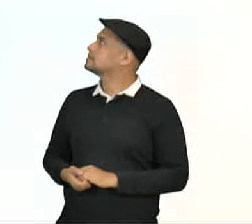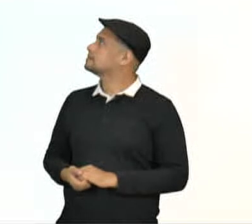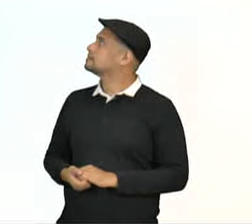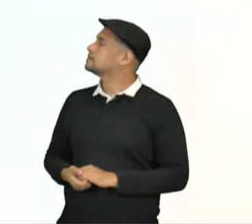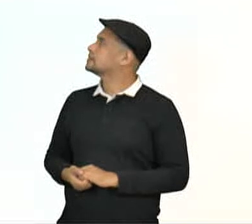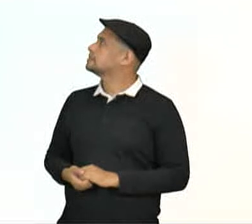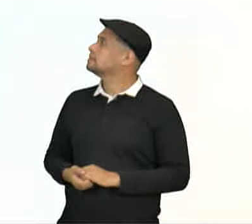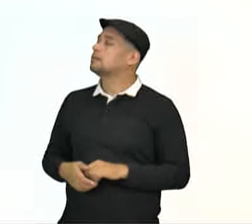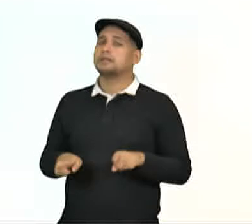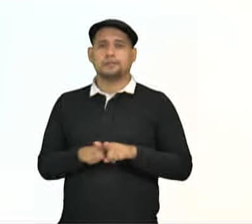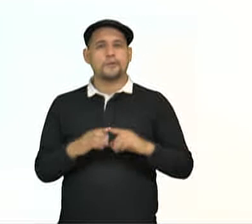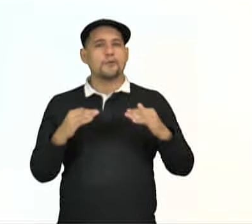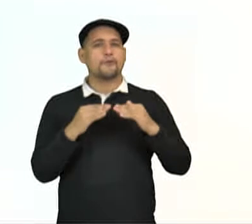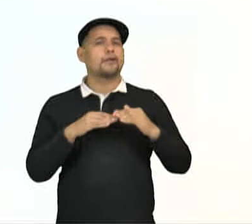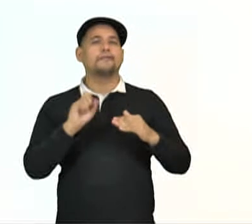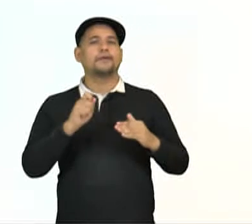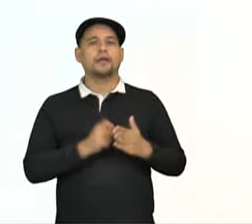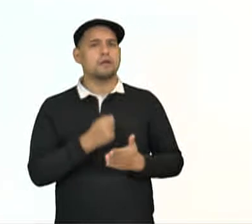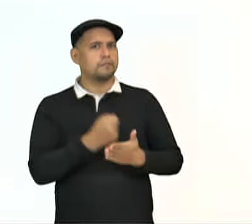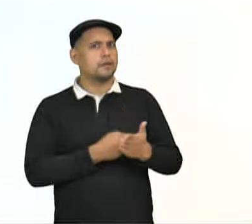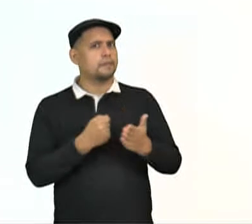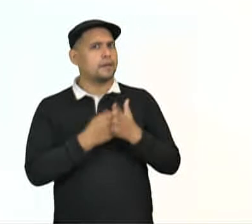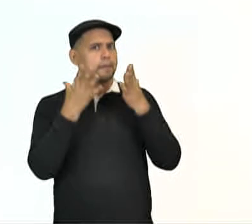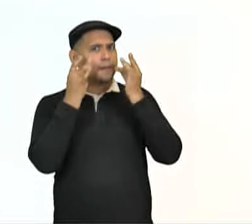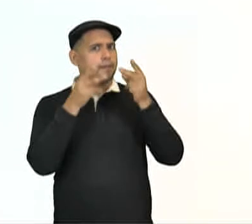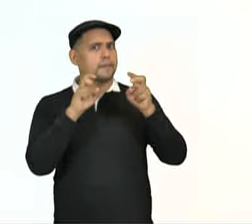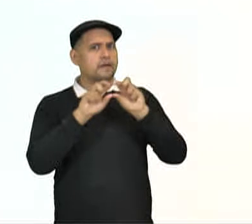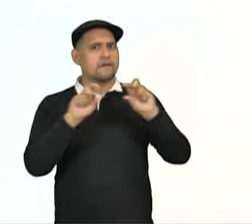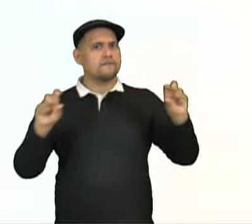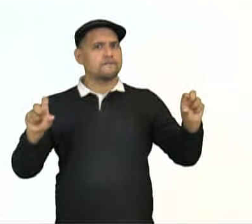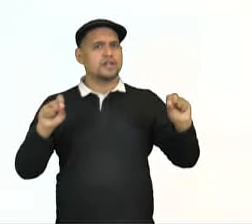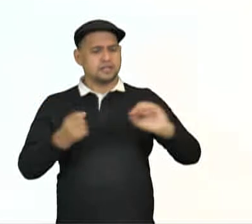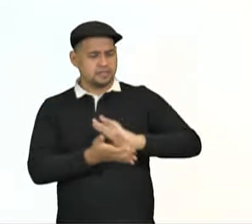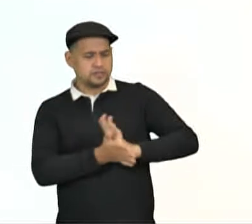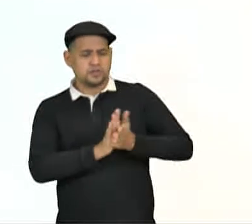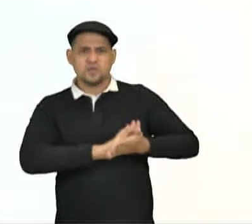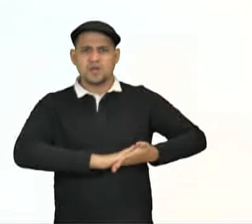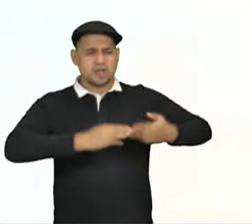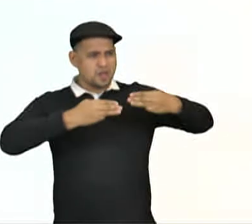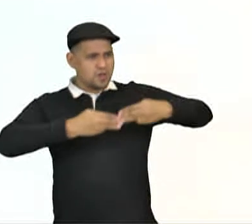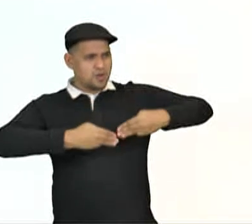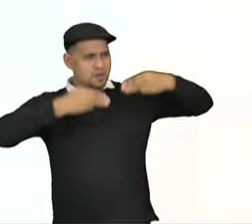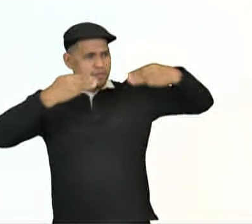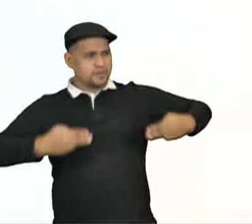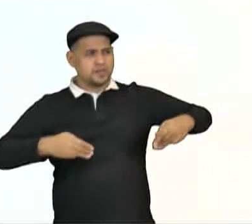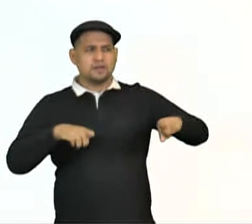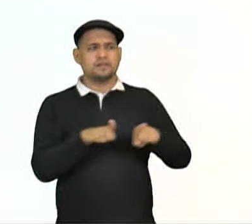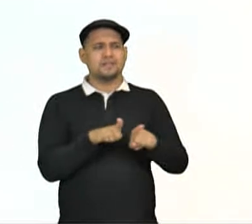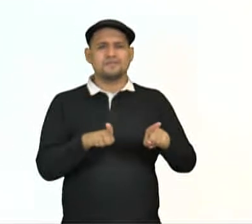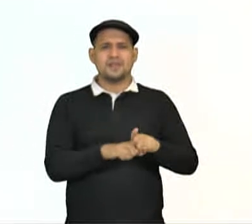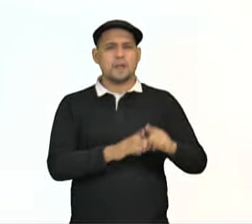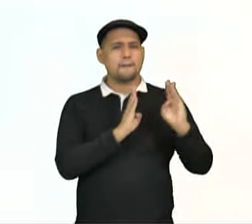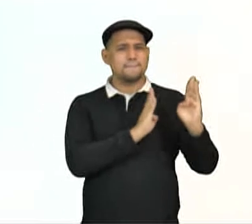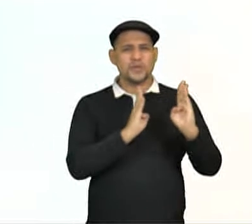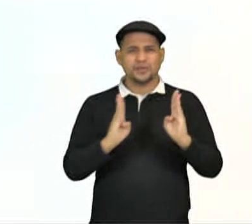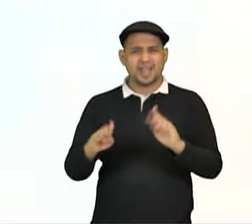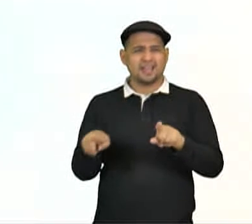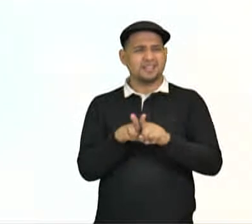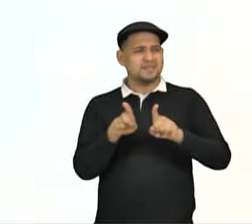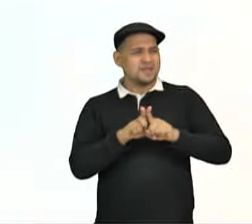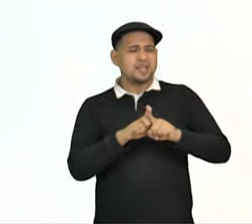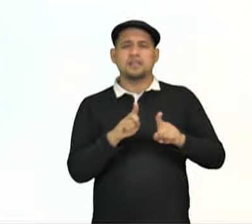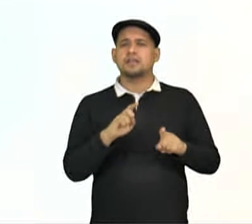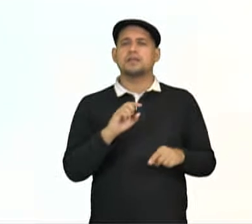abertamente concordavam com o manifesto. Olha só a frase, gente: destruir os museus, faltou S, bibliotecas e combater o moralismo social.